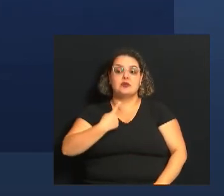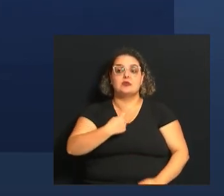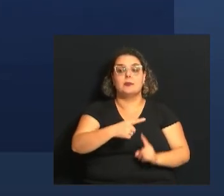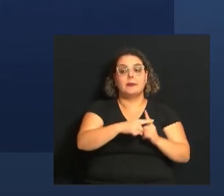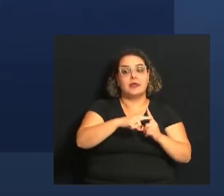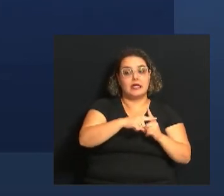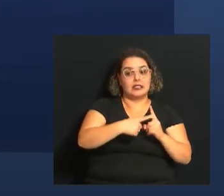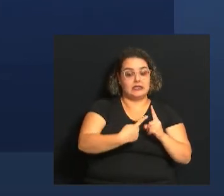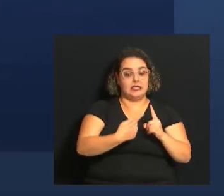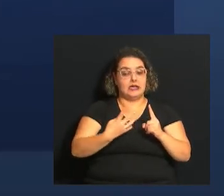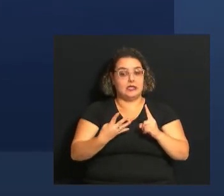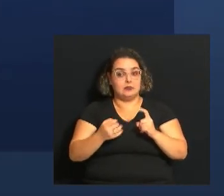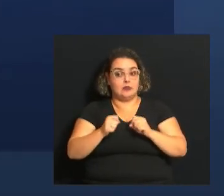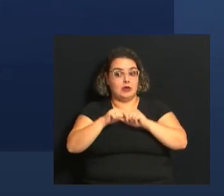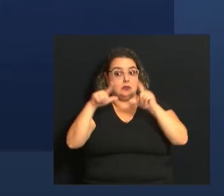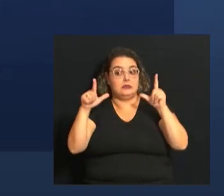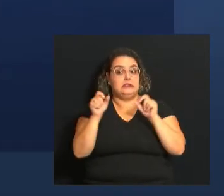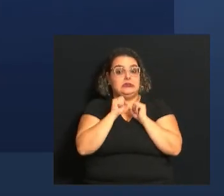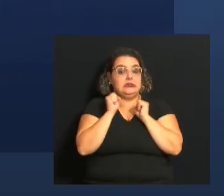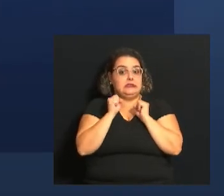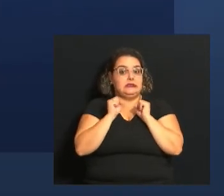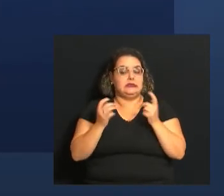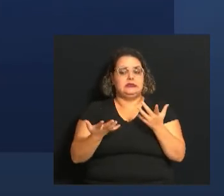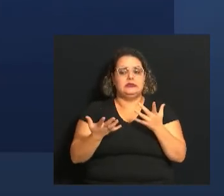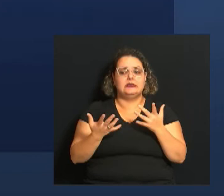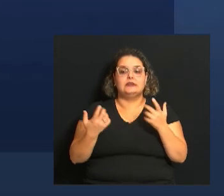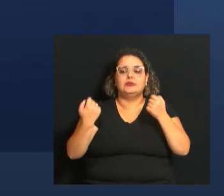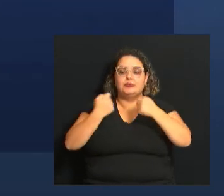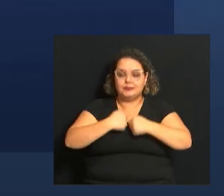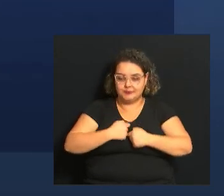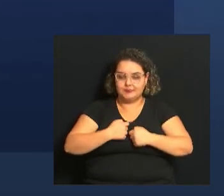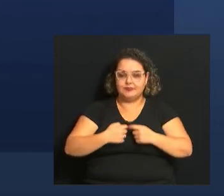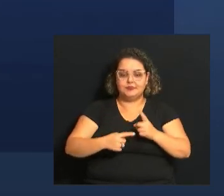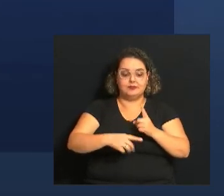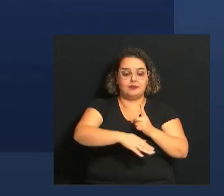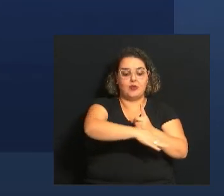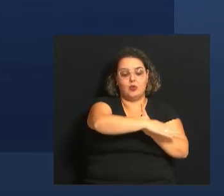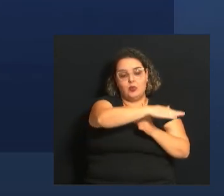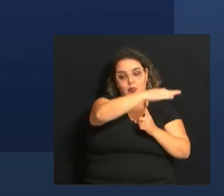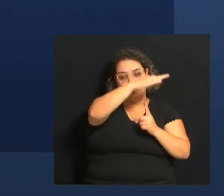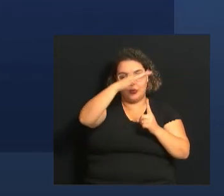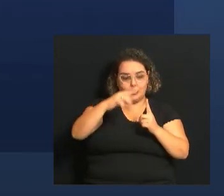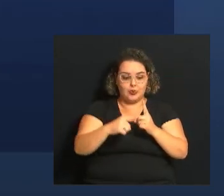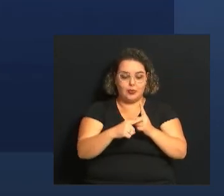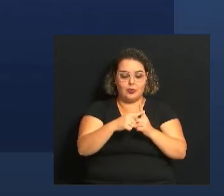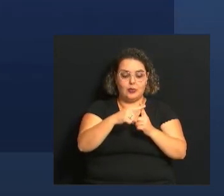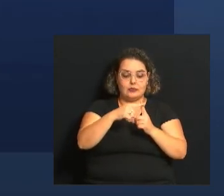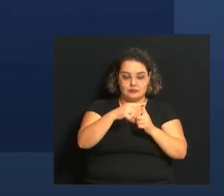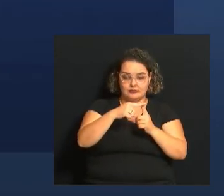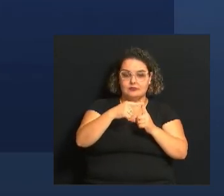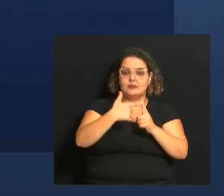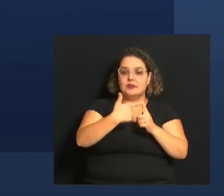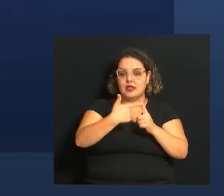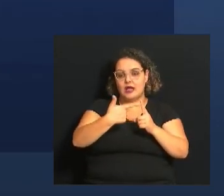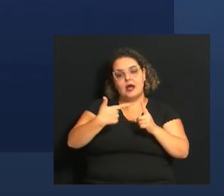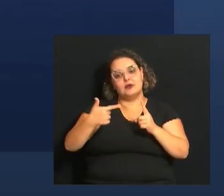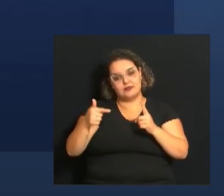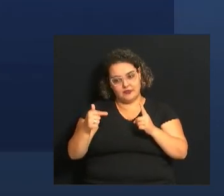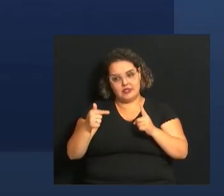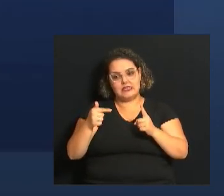Quem acorda cedinho tem que pegar aquele agasalho, aquele casaco. Ao longo do dia essa temperatura sobe, podendo chegar